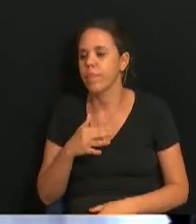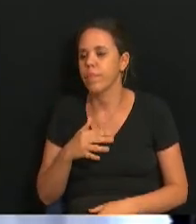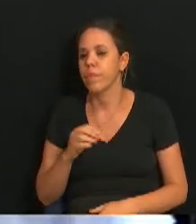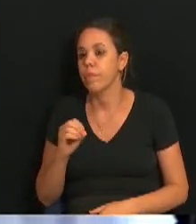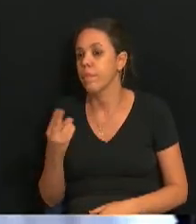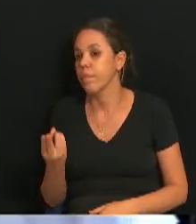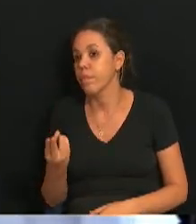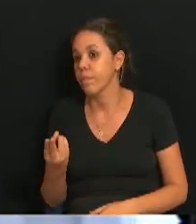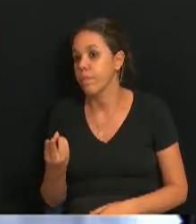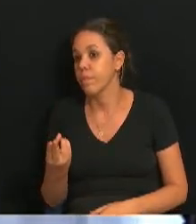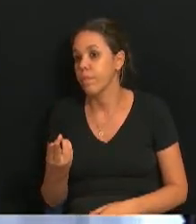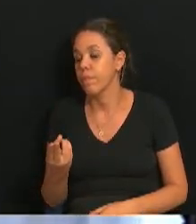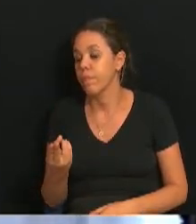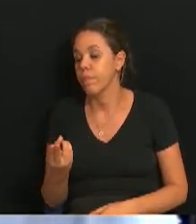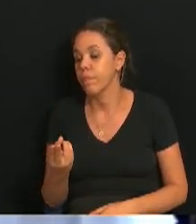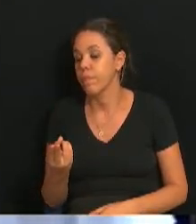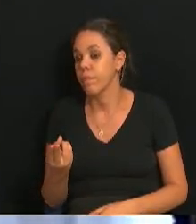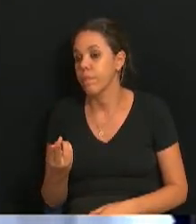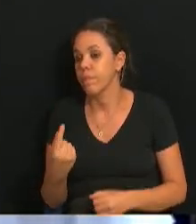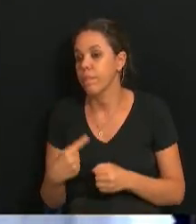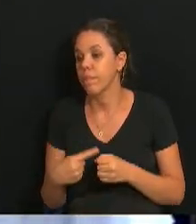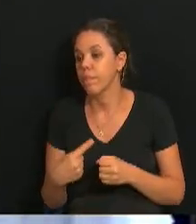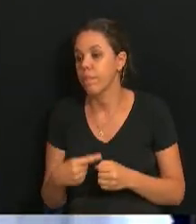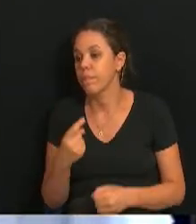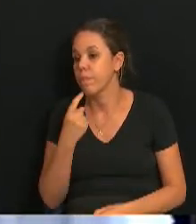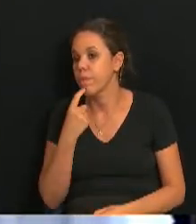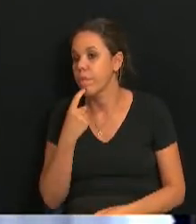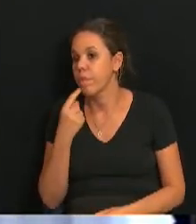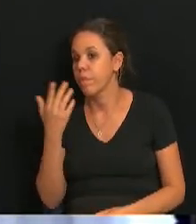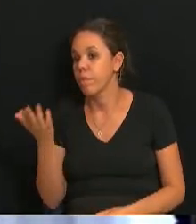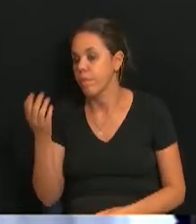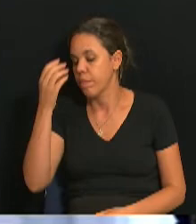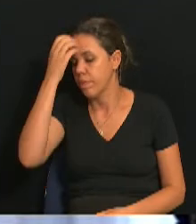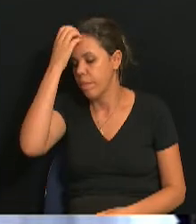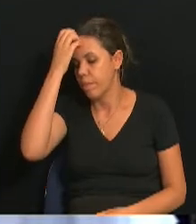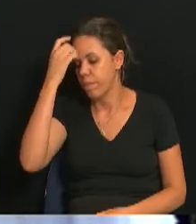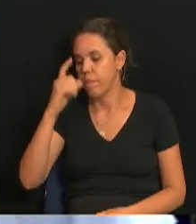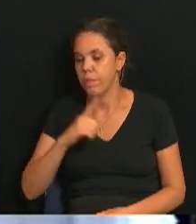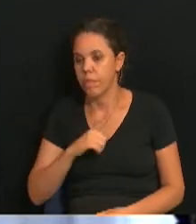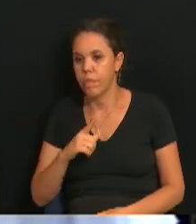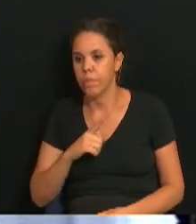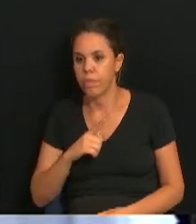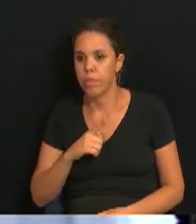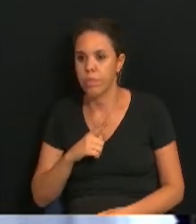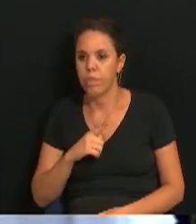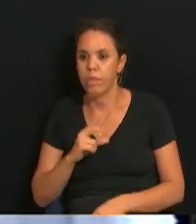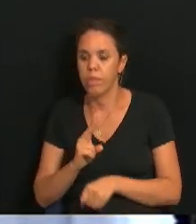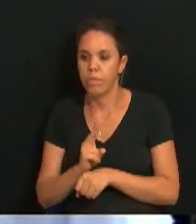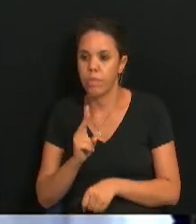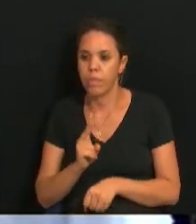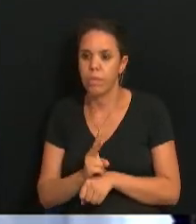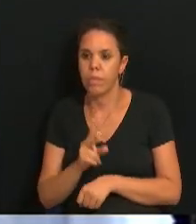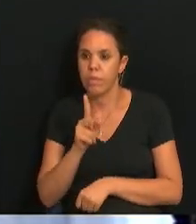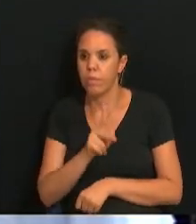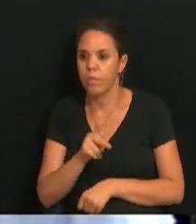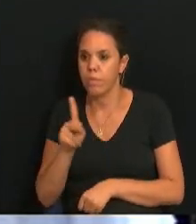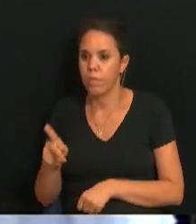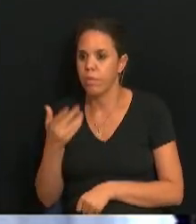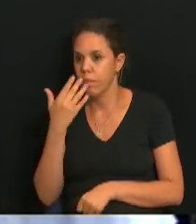seja, o município de Campinas, ele garante a integralidade da docência para as